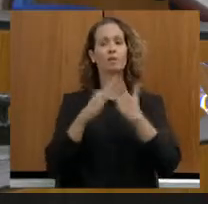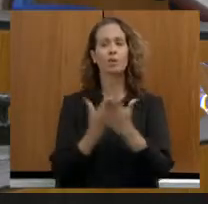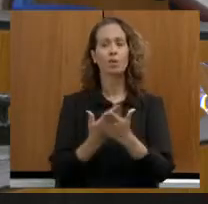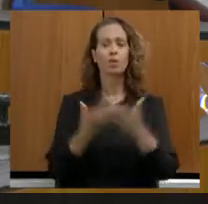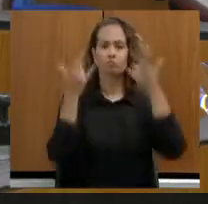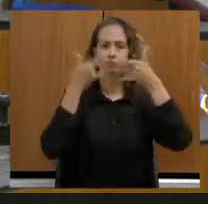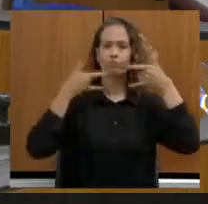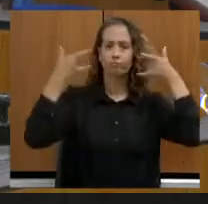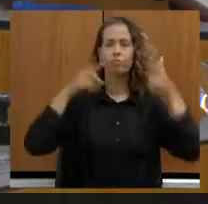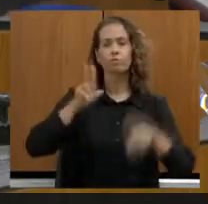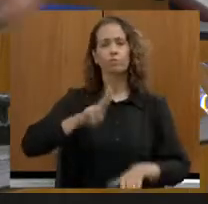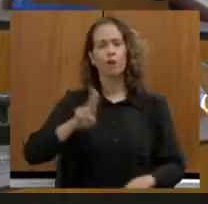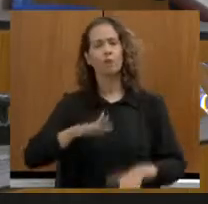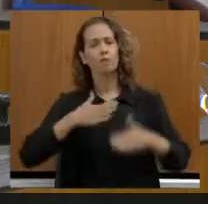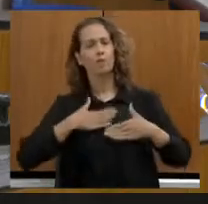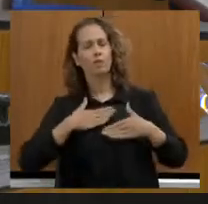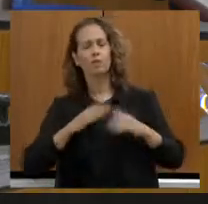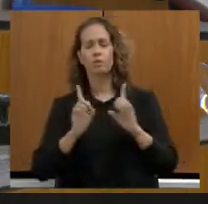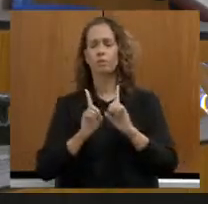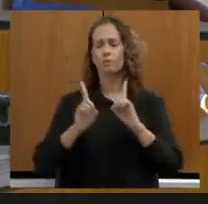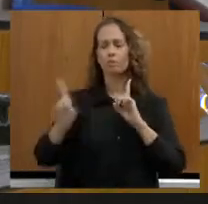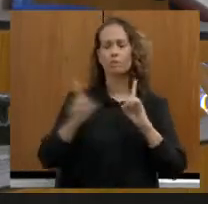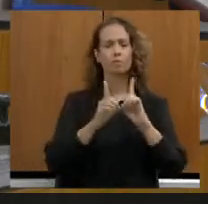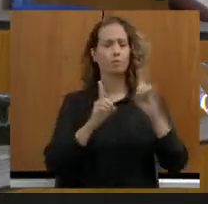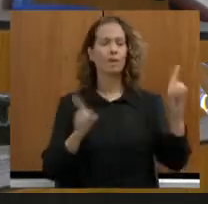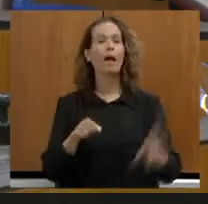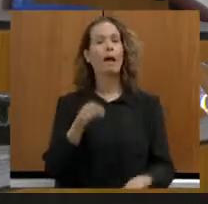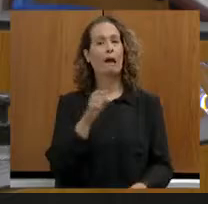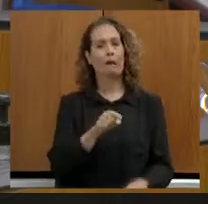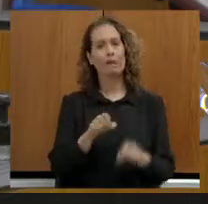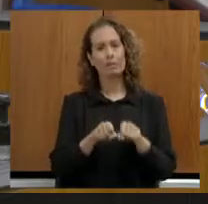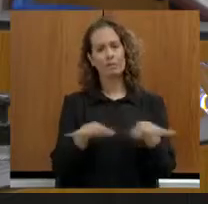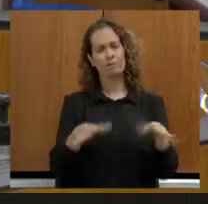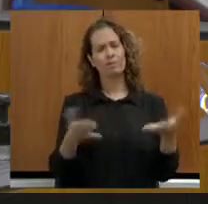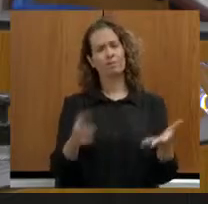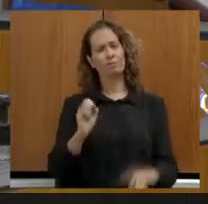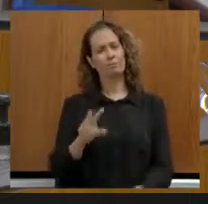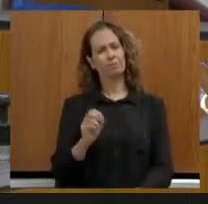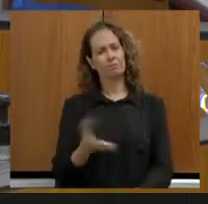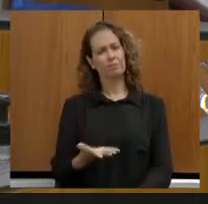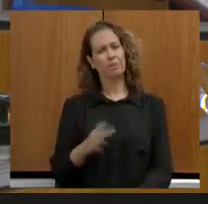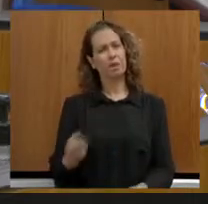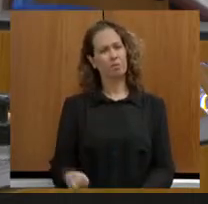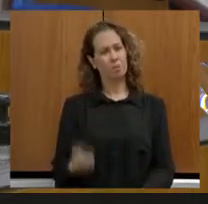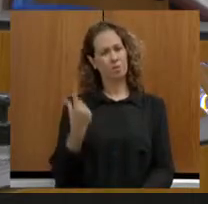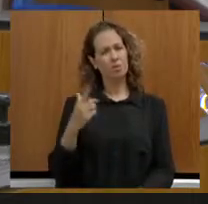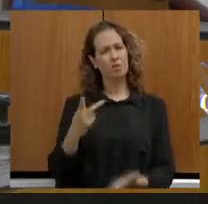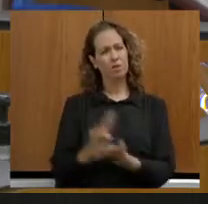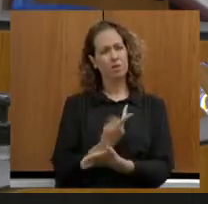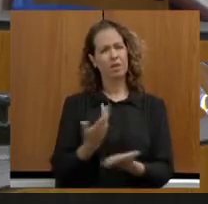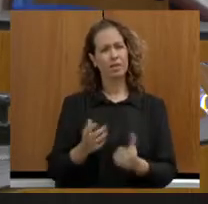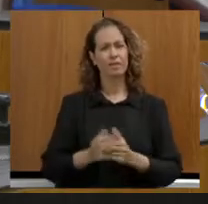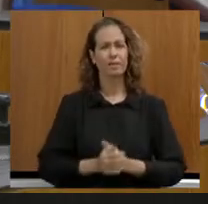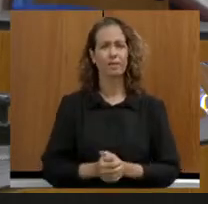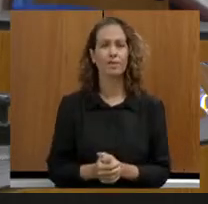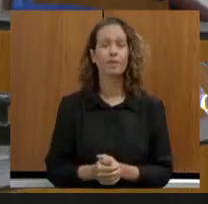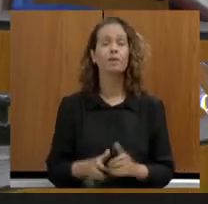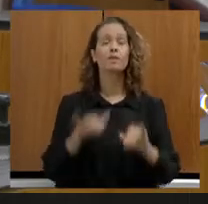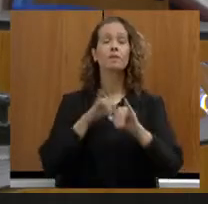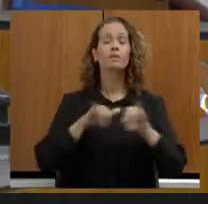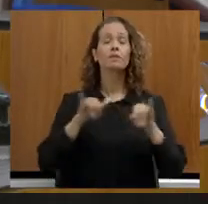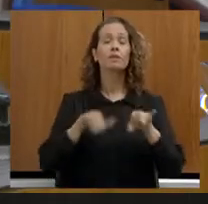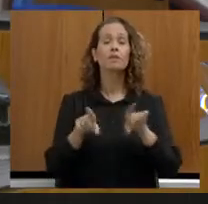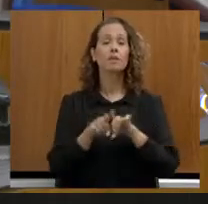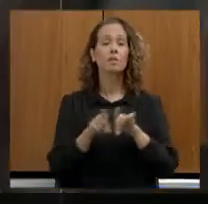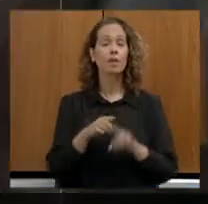de masca e quietinho com distanciamento e se vai ser contaminado surto que tá acontecendo e no mais eu queria a sua dizer para senhora